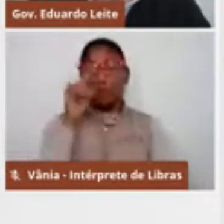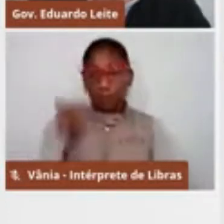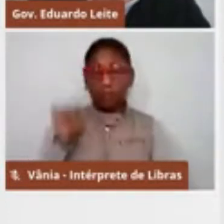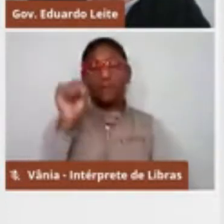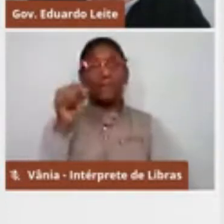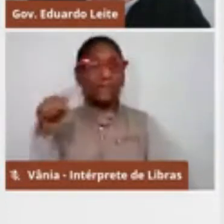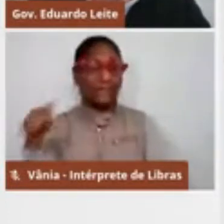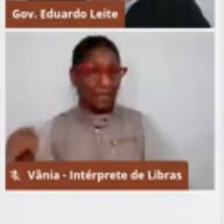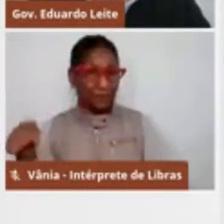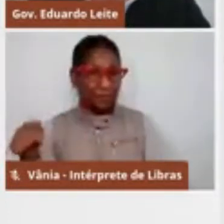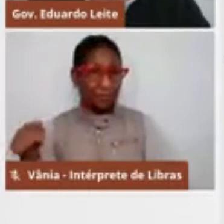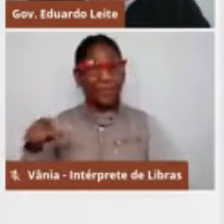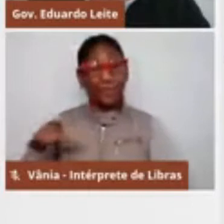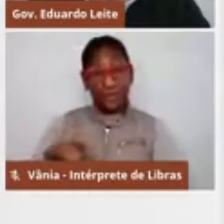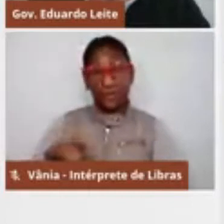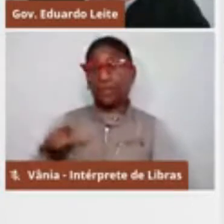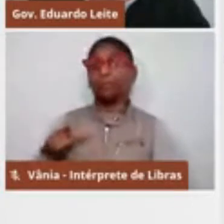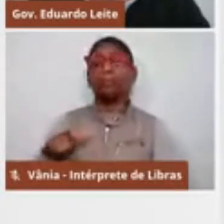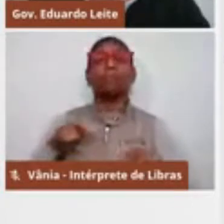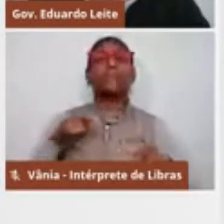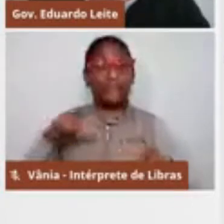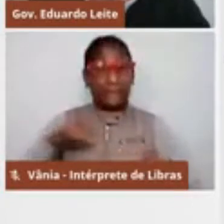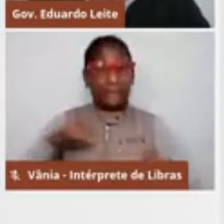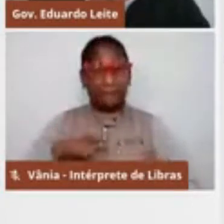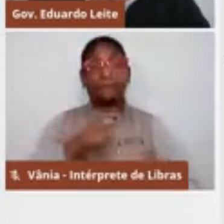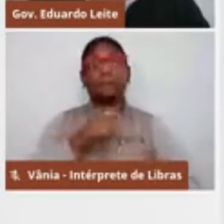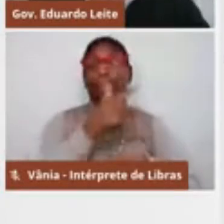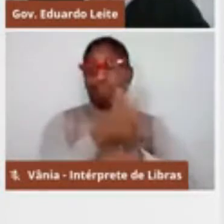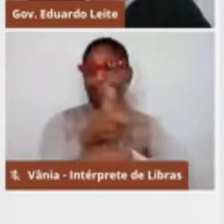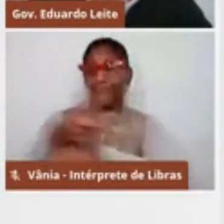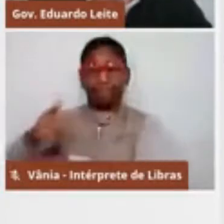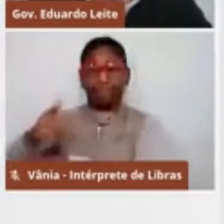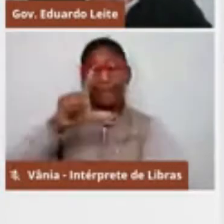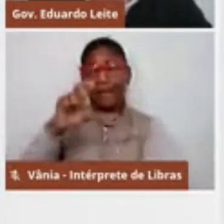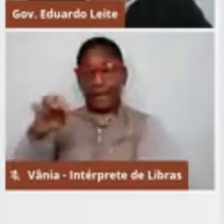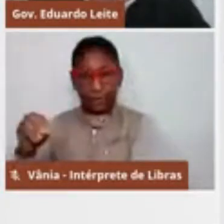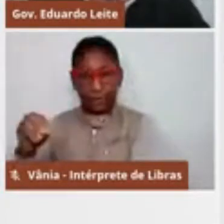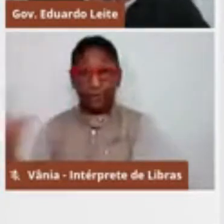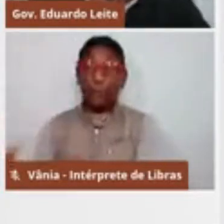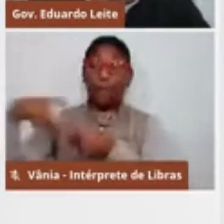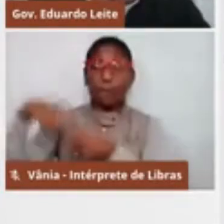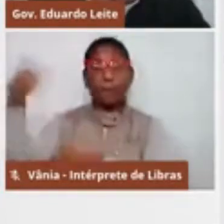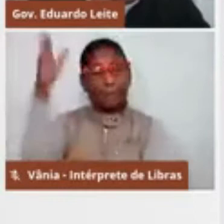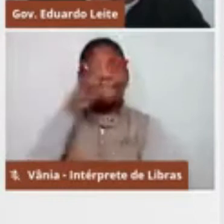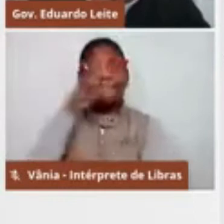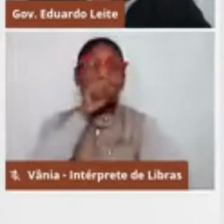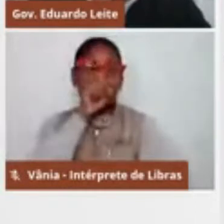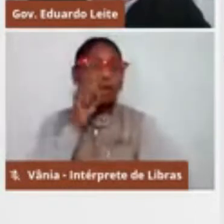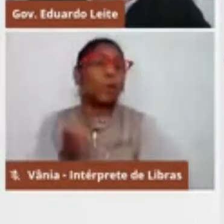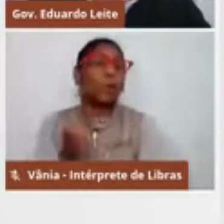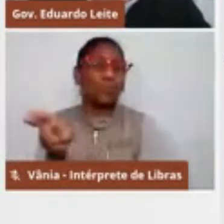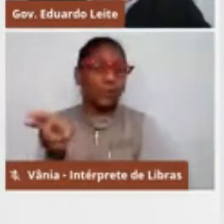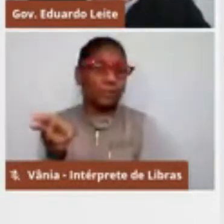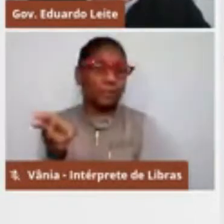que a macro-região tem de leitos hospitalares, ela volta à bandeira laranja, se mantém na bandeira laranja.